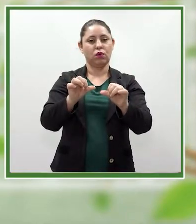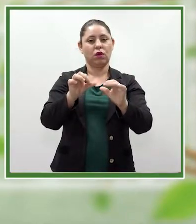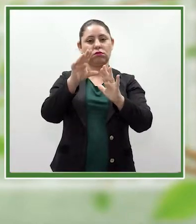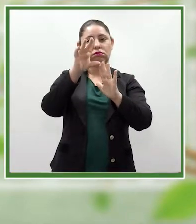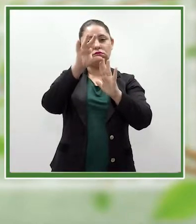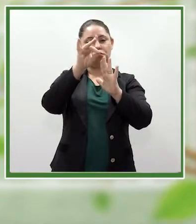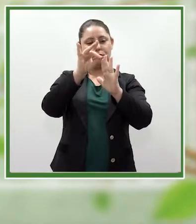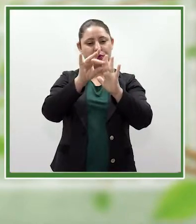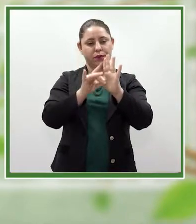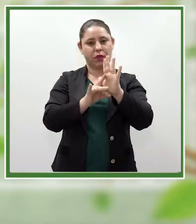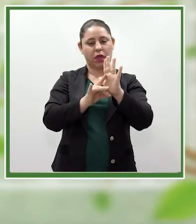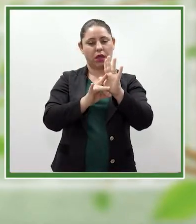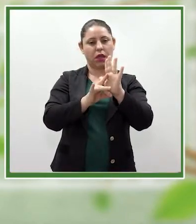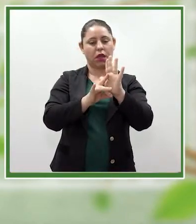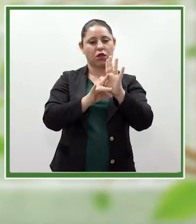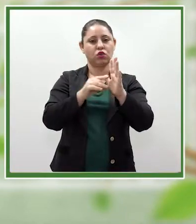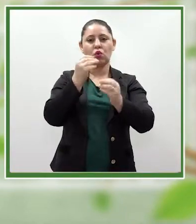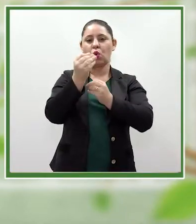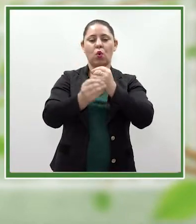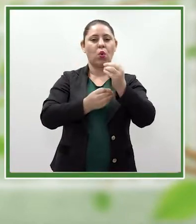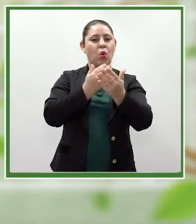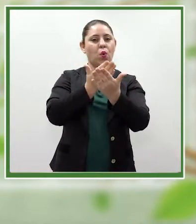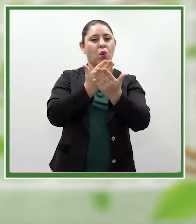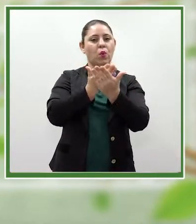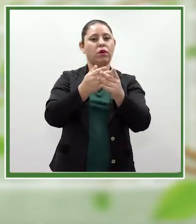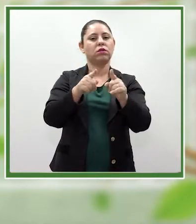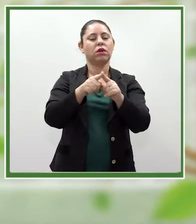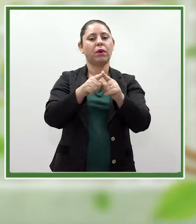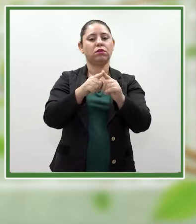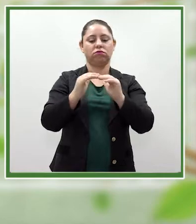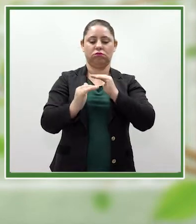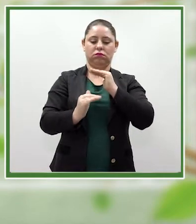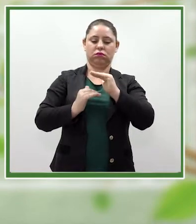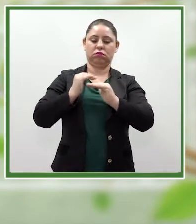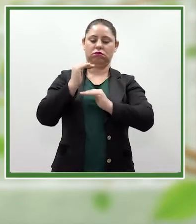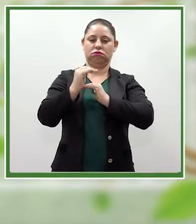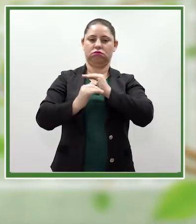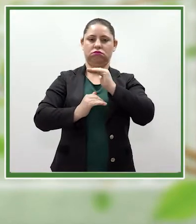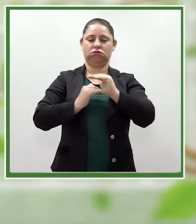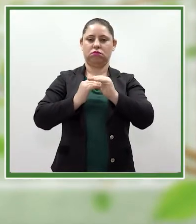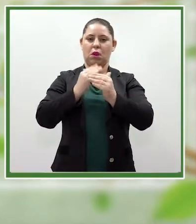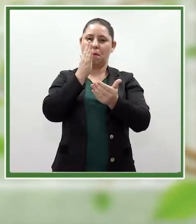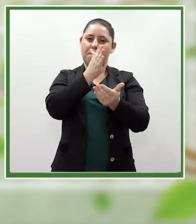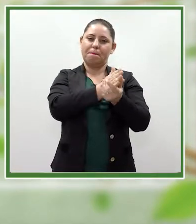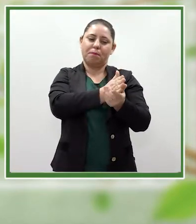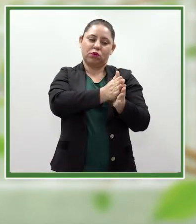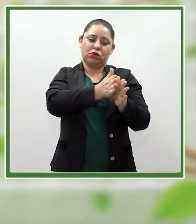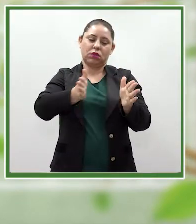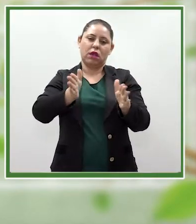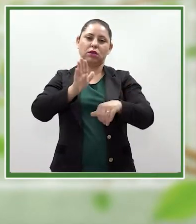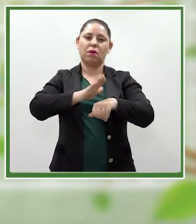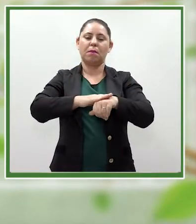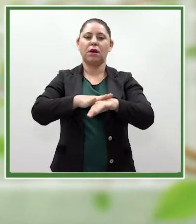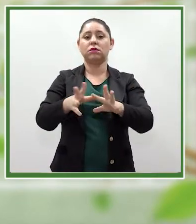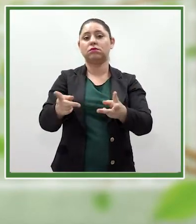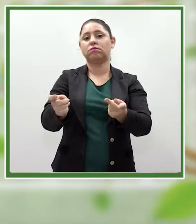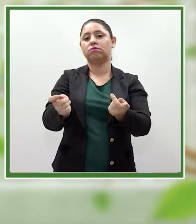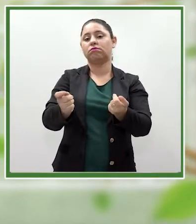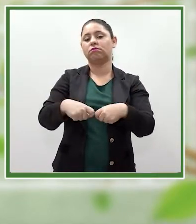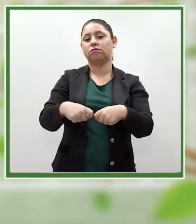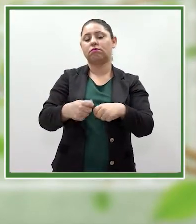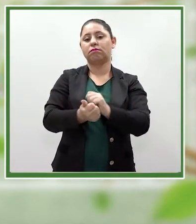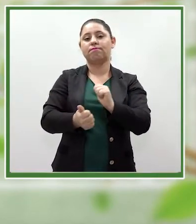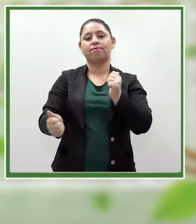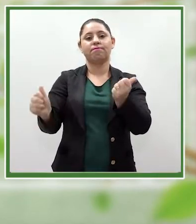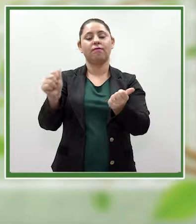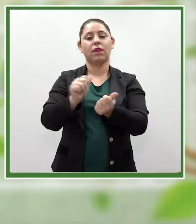essas avaliações, padronizações de metodologia e desenvolvimento de